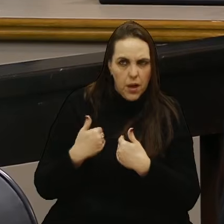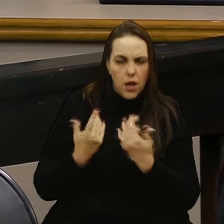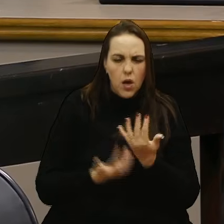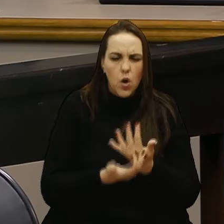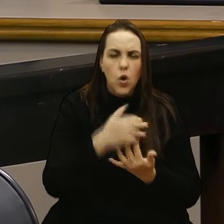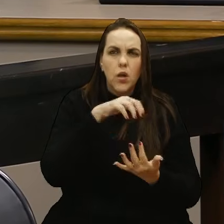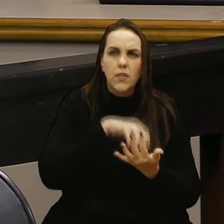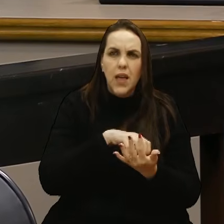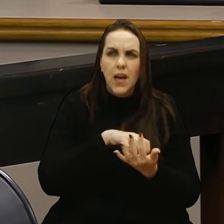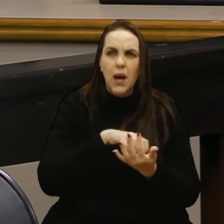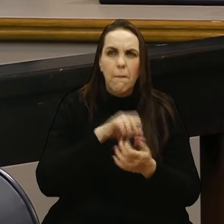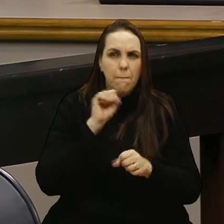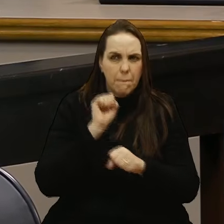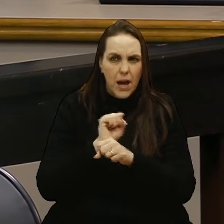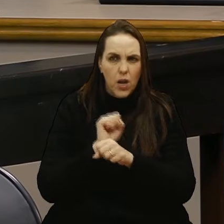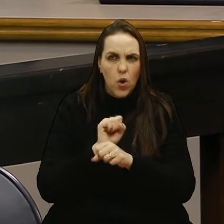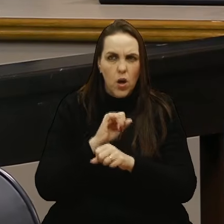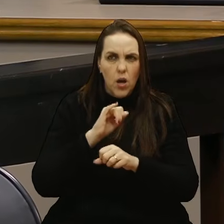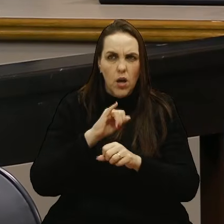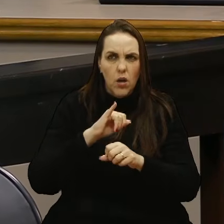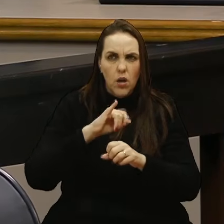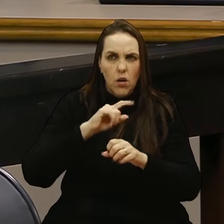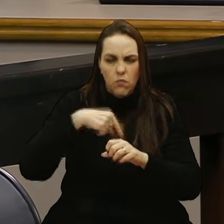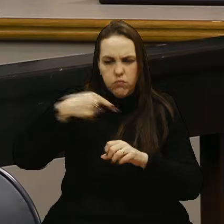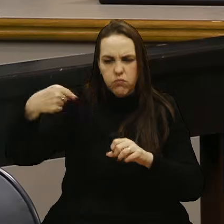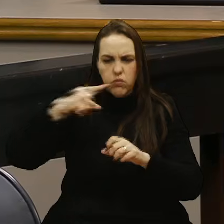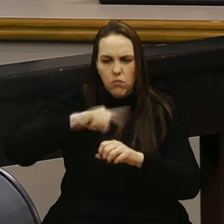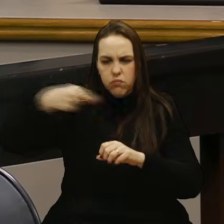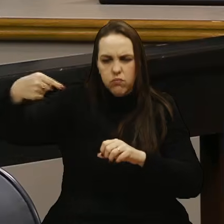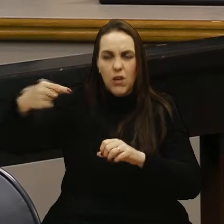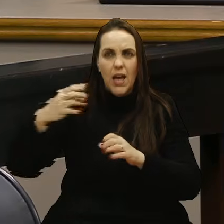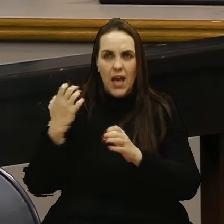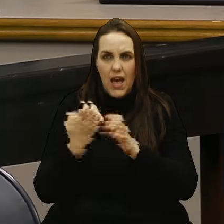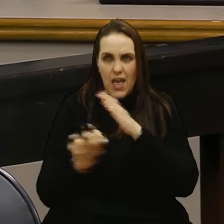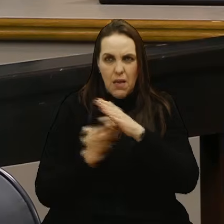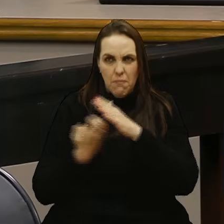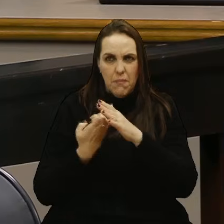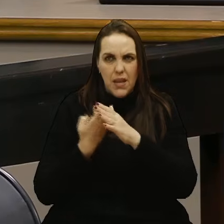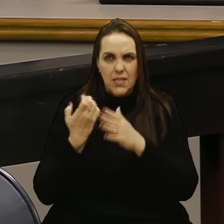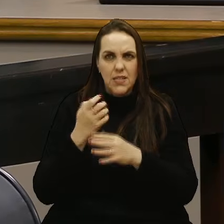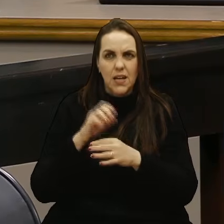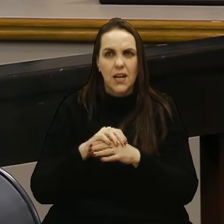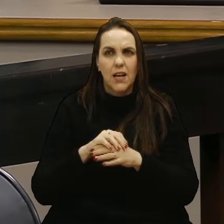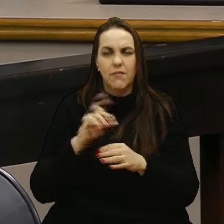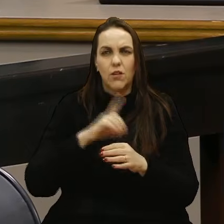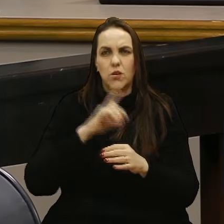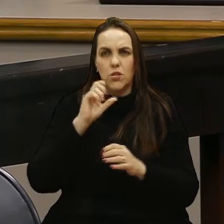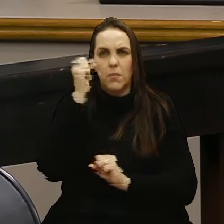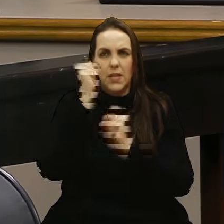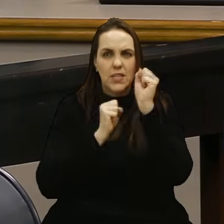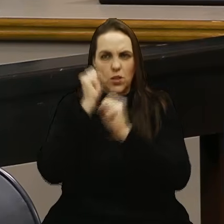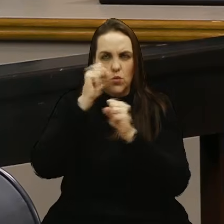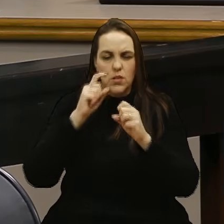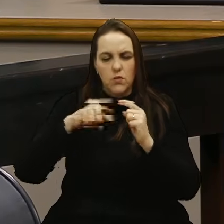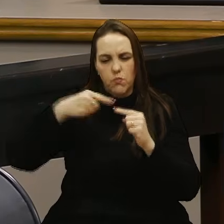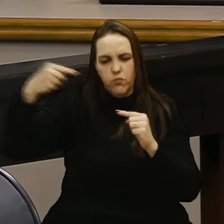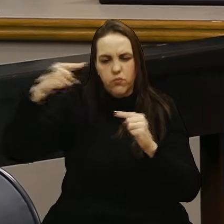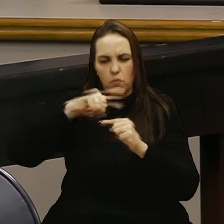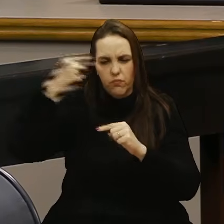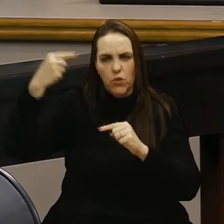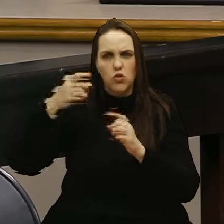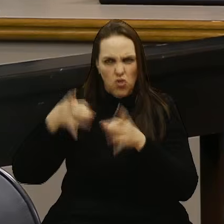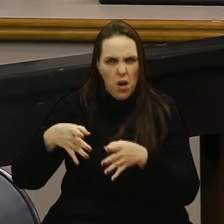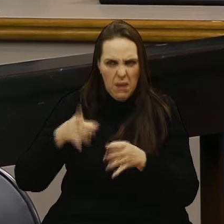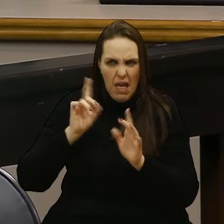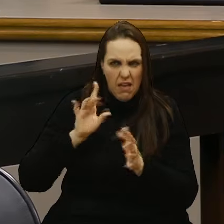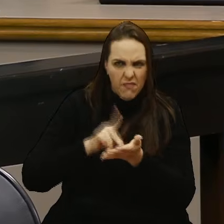de recolher cavaco, se procede essa informação em algumas empresas, passou isso para outra empresa, alguma coisa nesse sentido, se é teoria da conspiração, aí